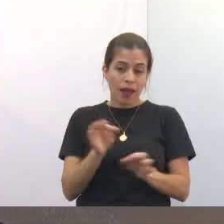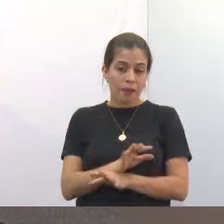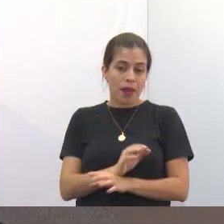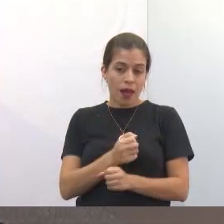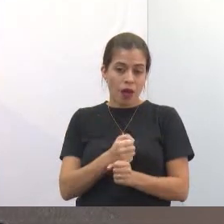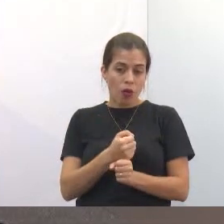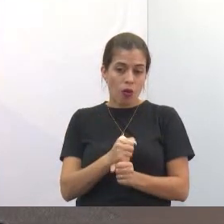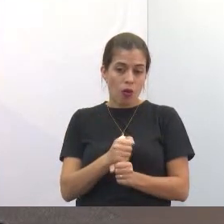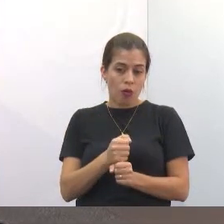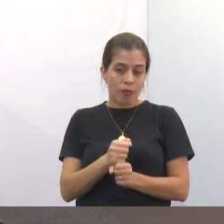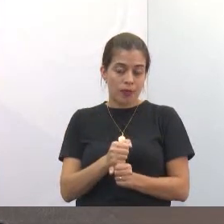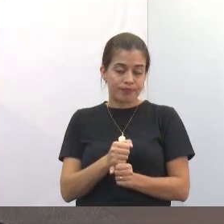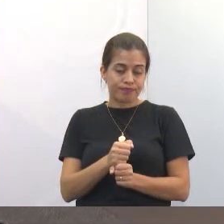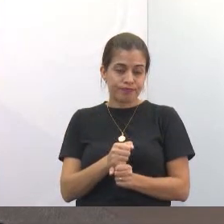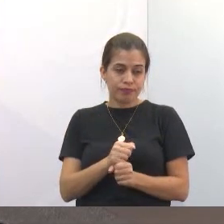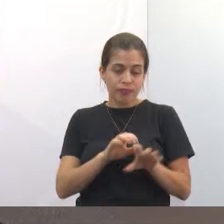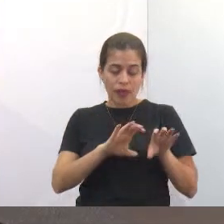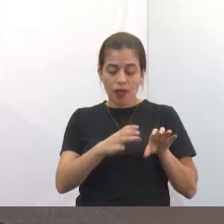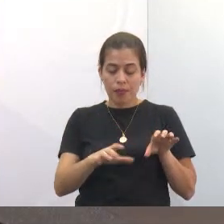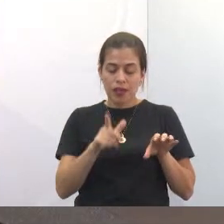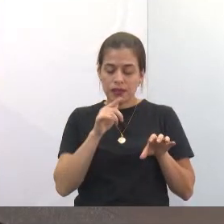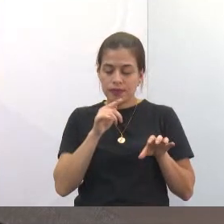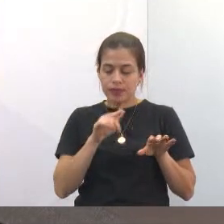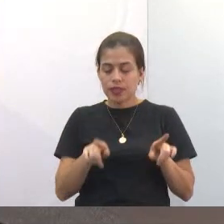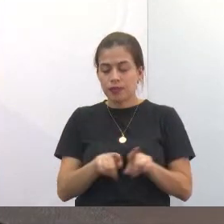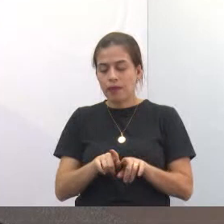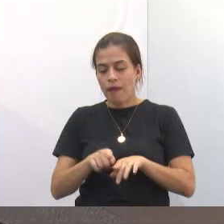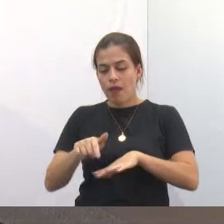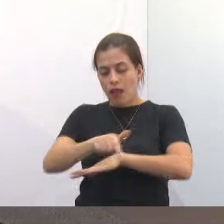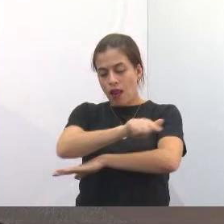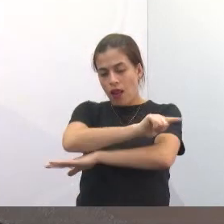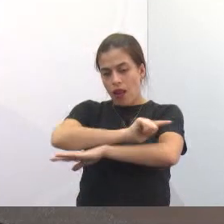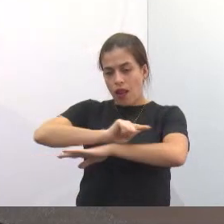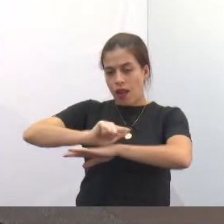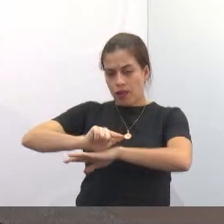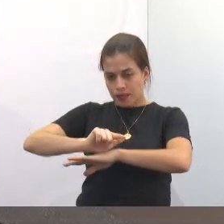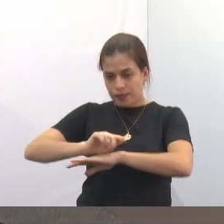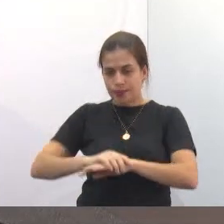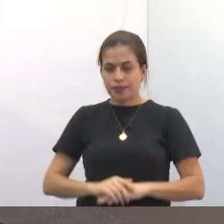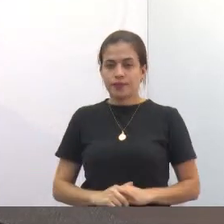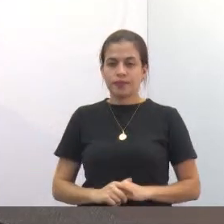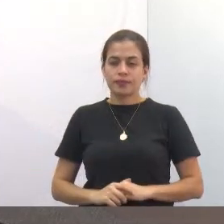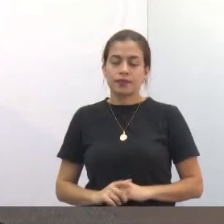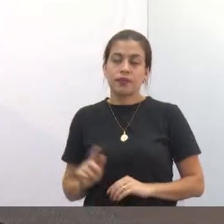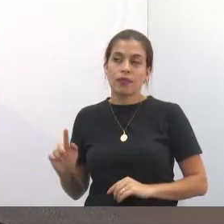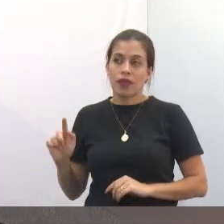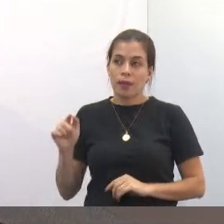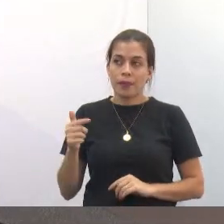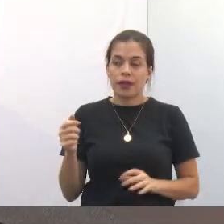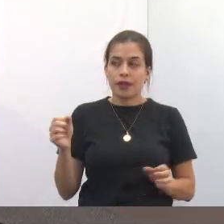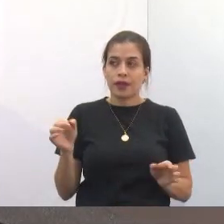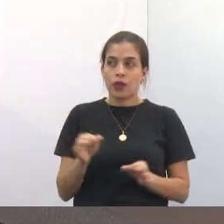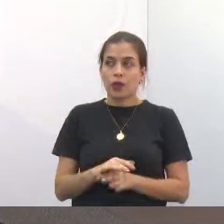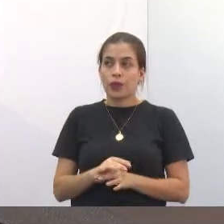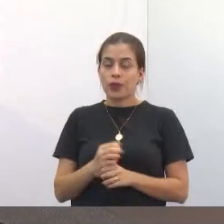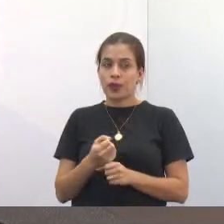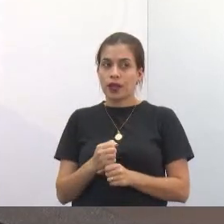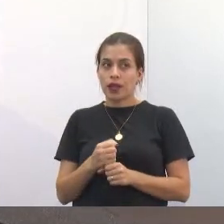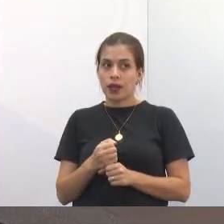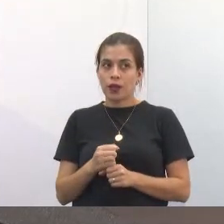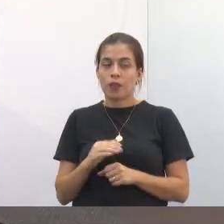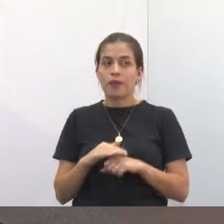obras de canalização e a execução do pavimento asfáltico. Após a conclusão das obras,